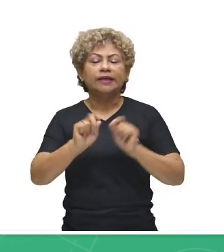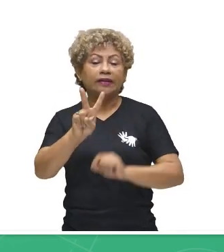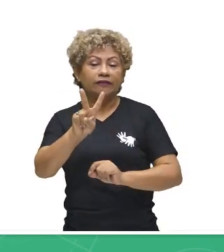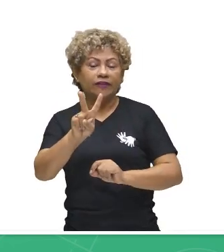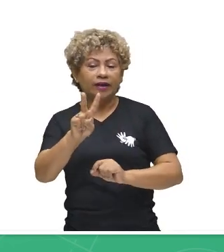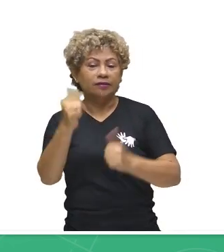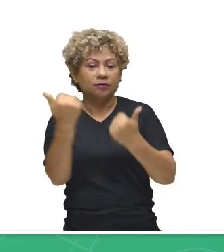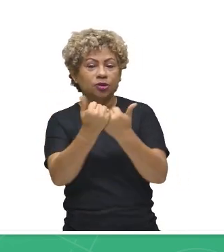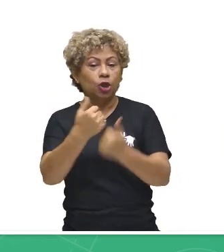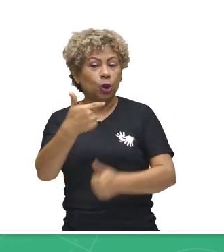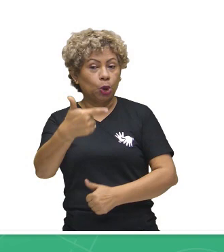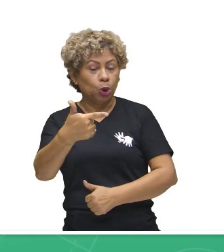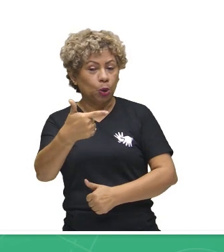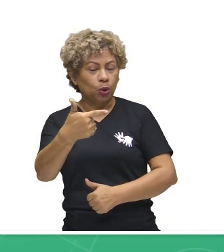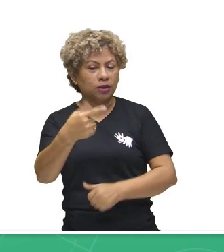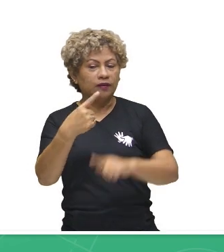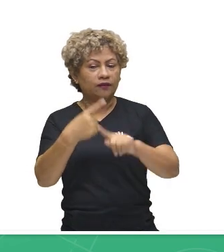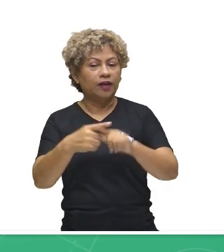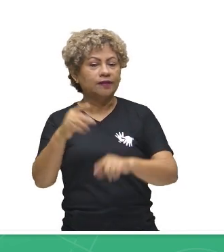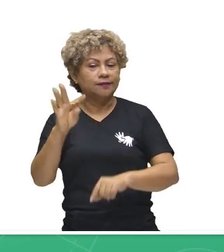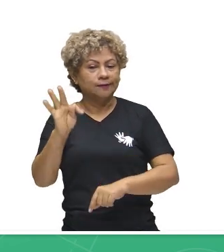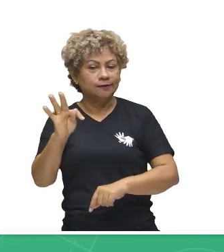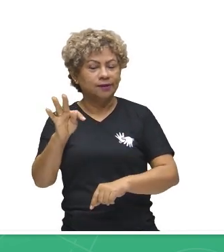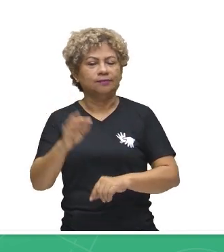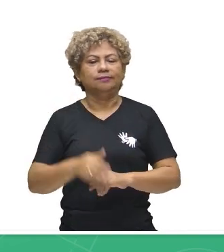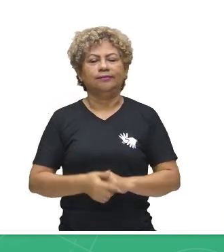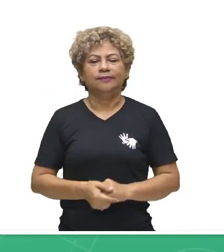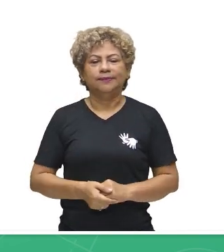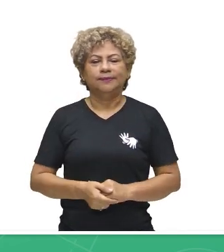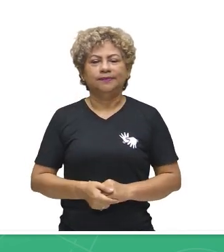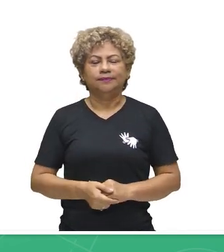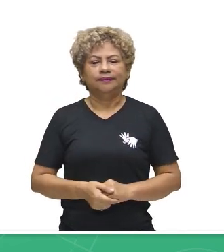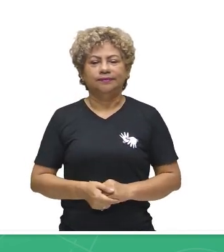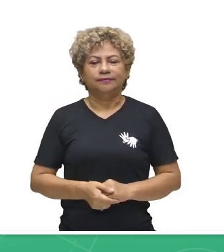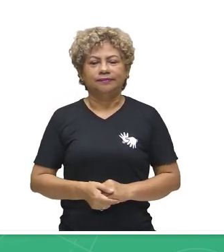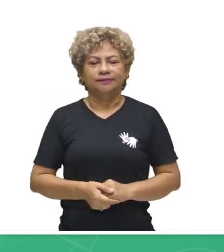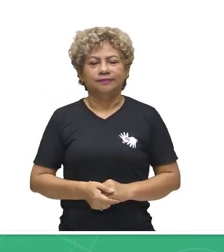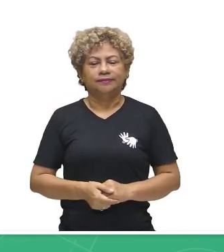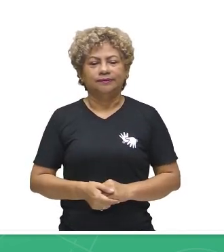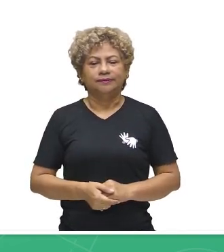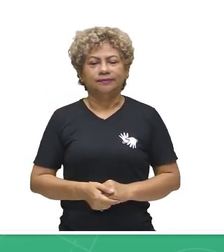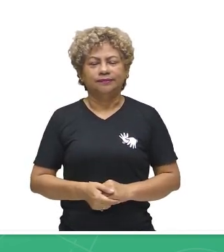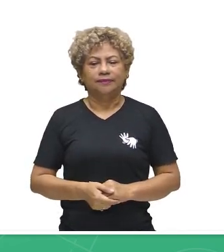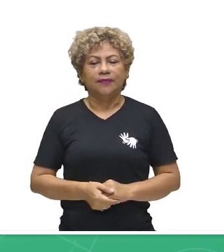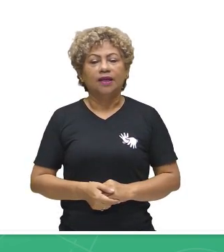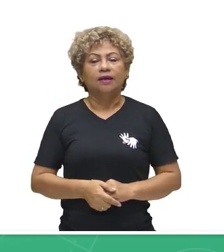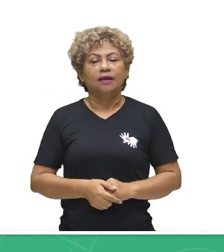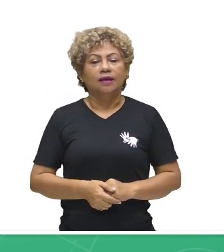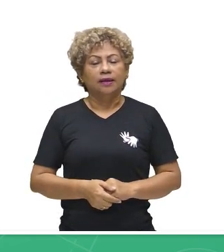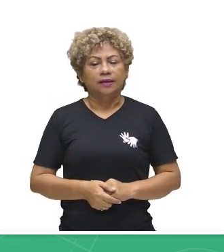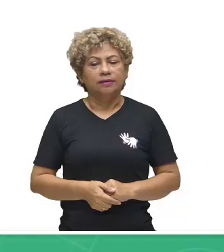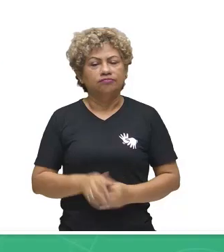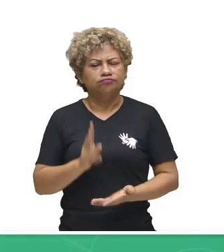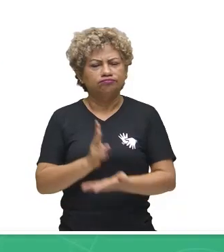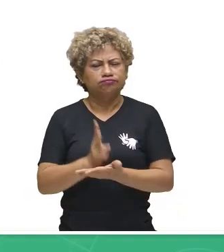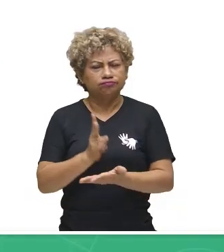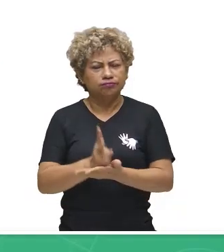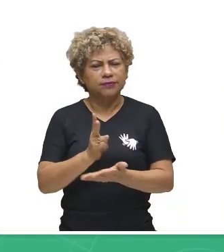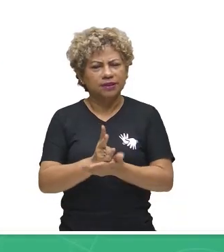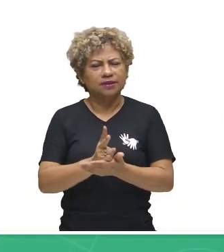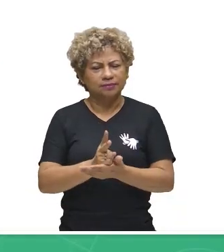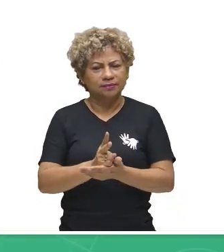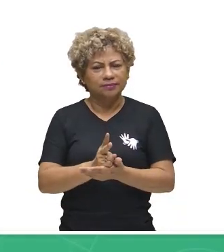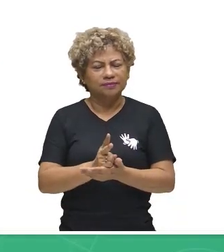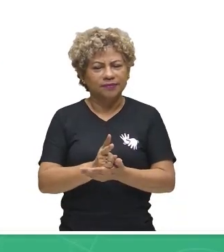Certo? Sempre que eu quero encontrar a inclinação da reta, nos dá essa equação ou essa expressão. Pessoal,